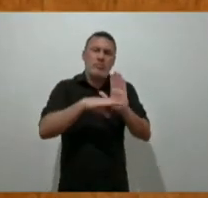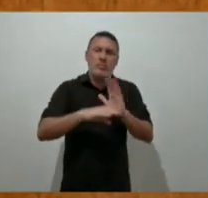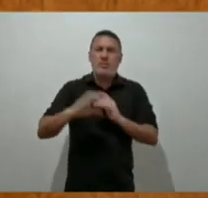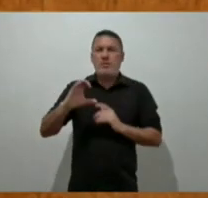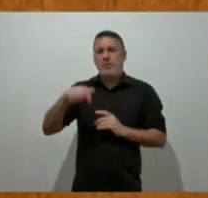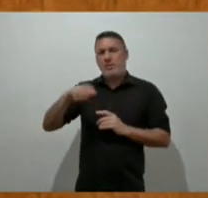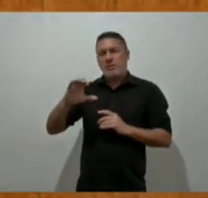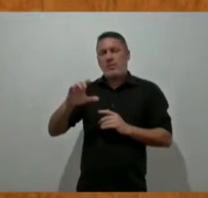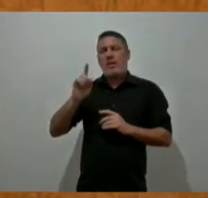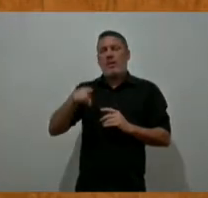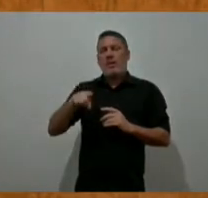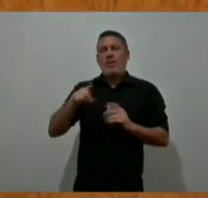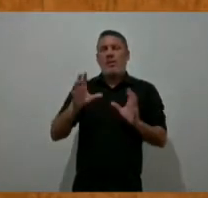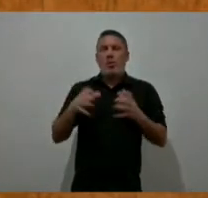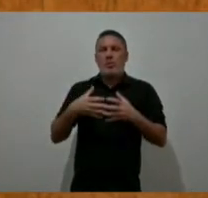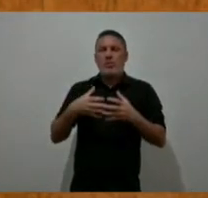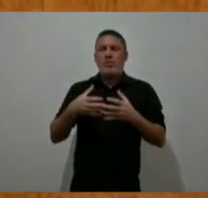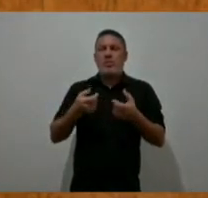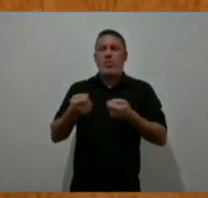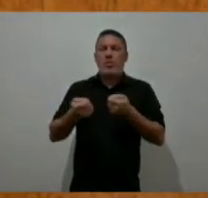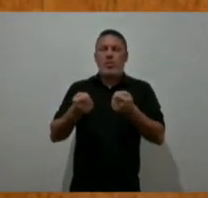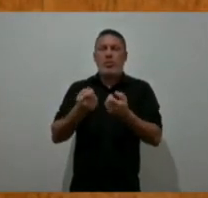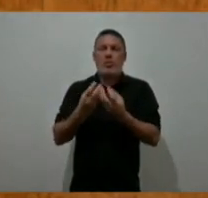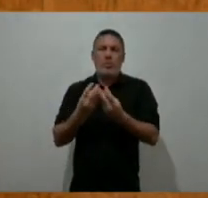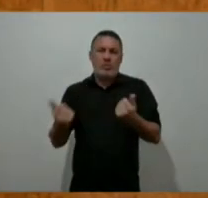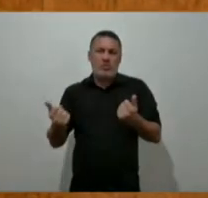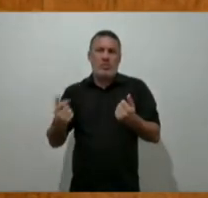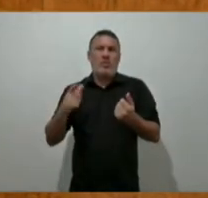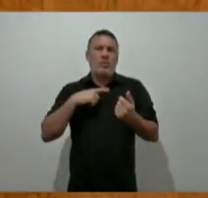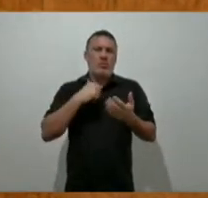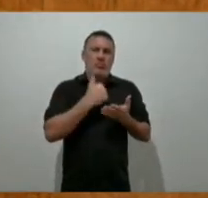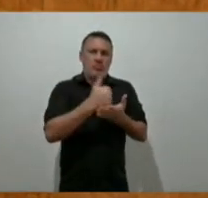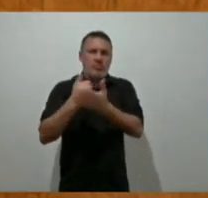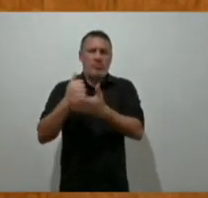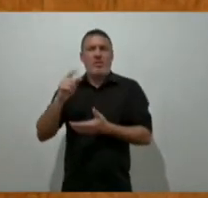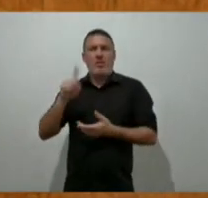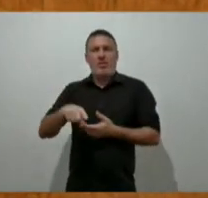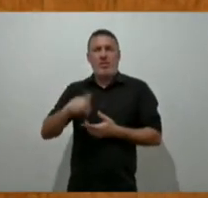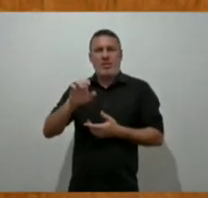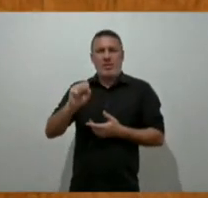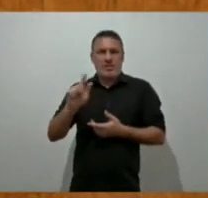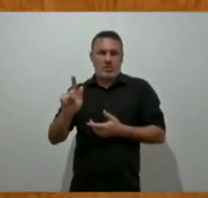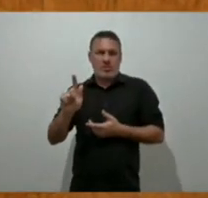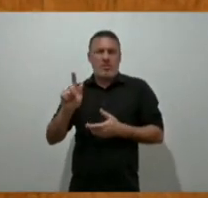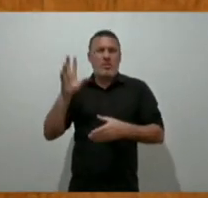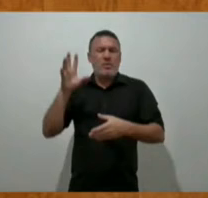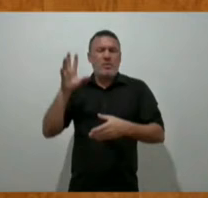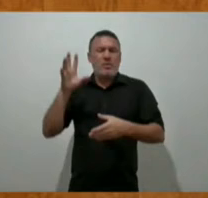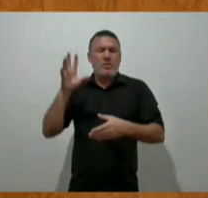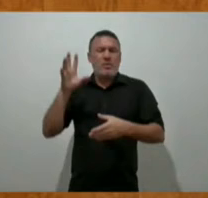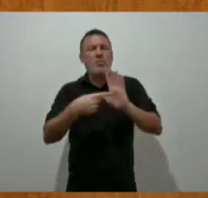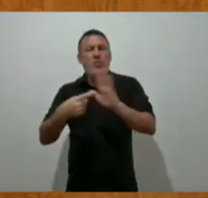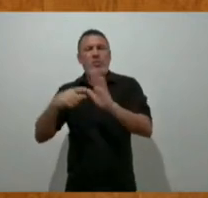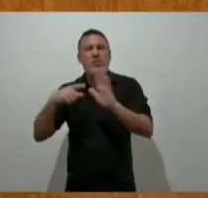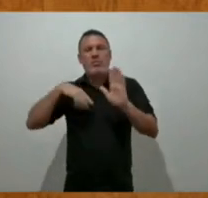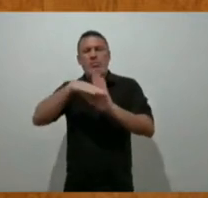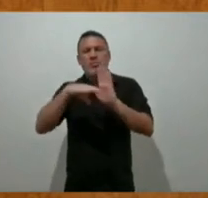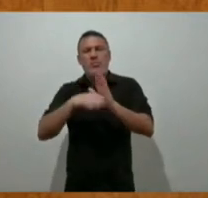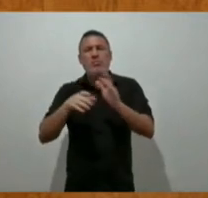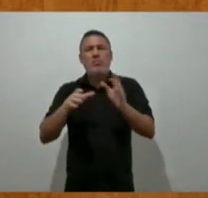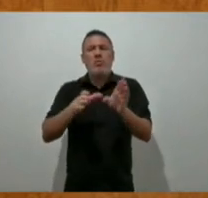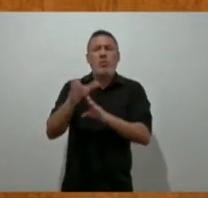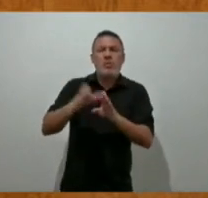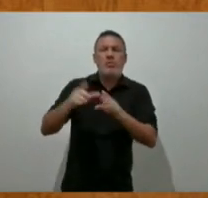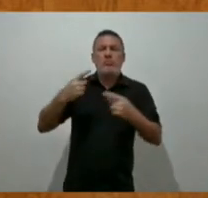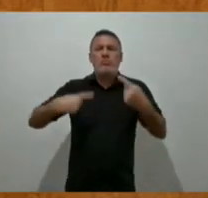IBEF Academy e o CFO Connection, vem proporcionando fóruns diferenciados de produção e discussão de conteúdo qualificado